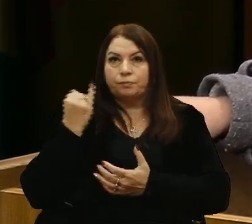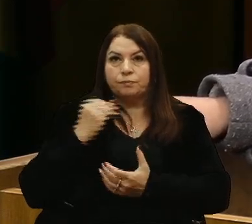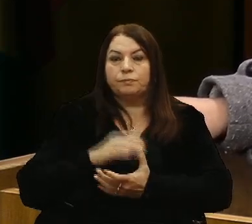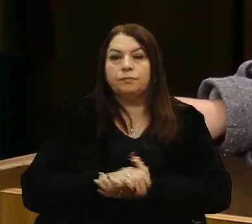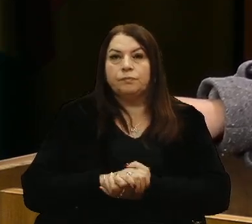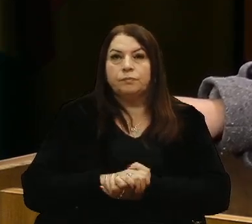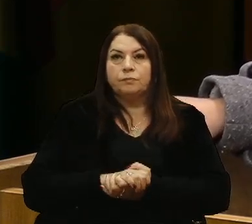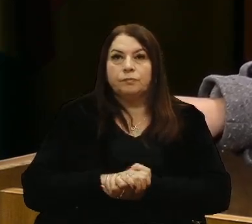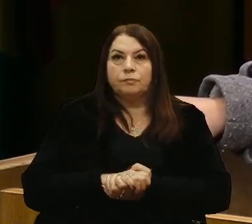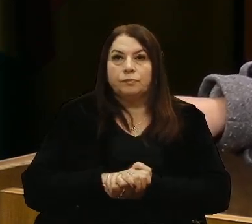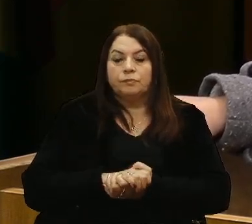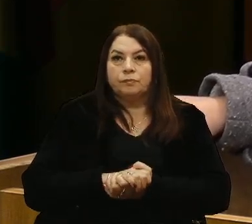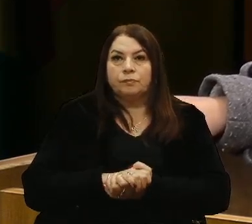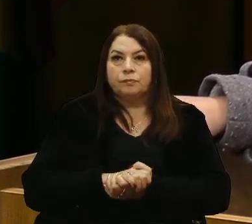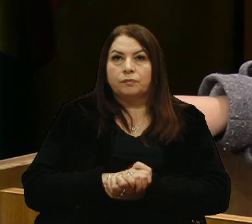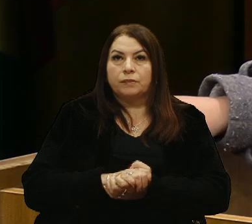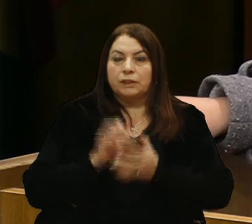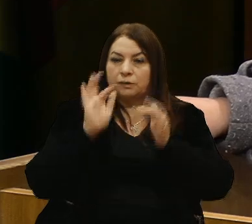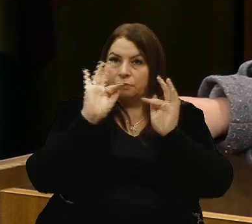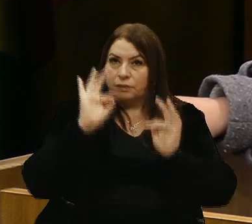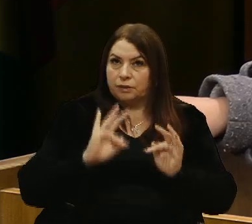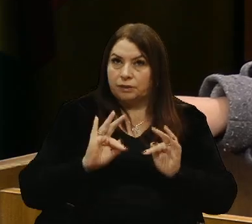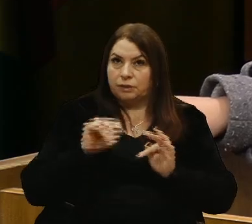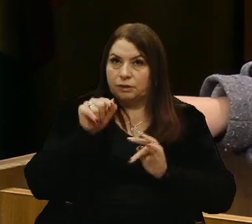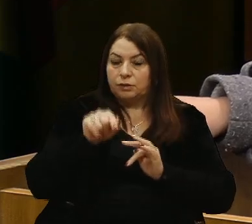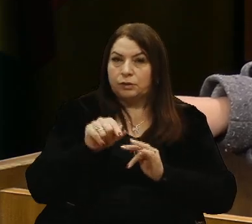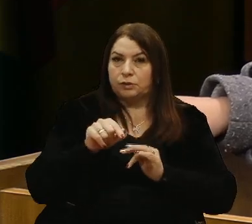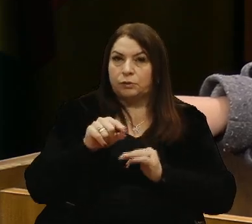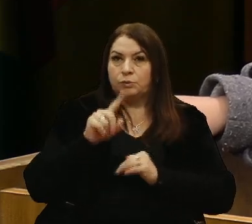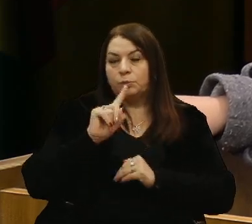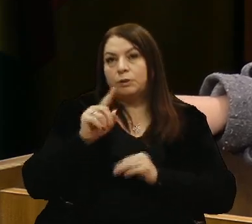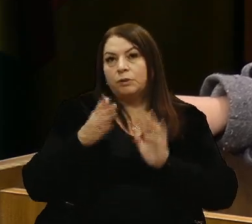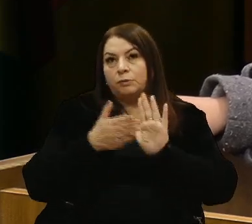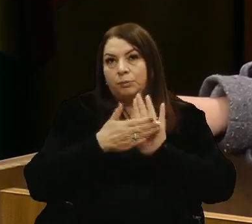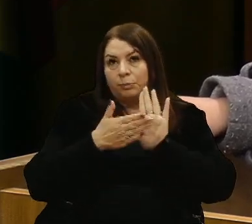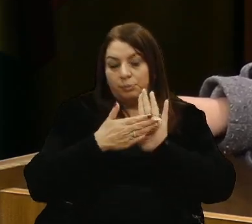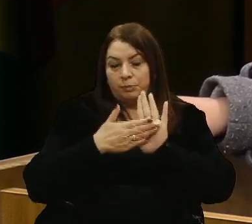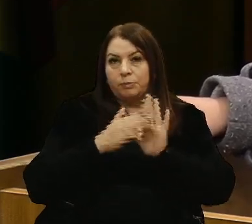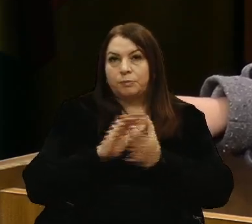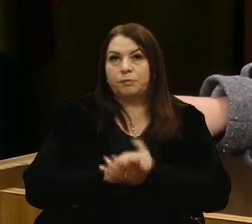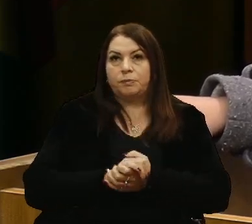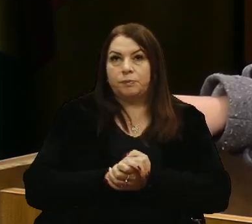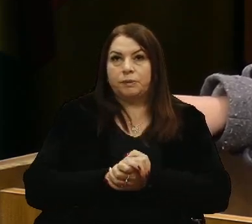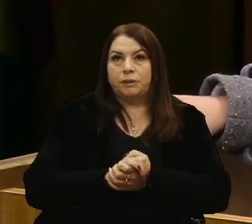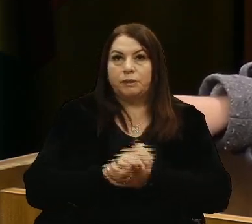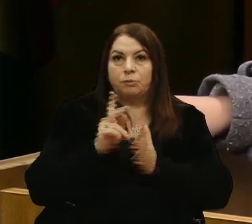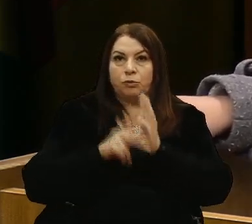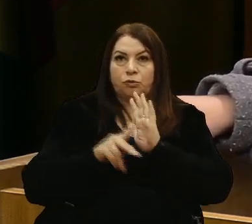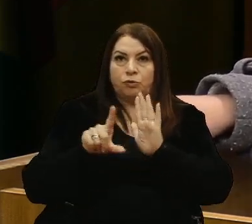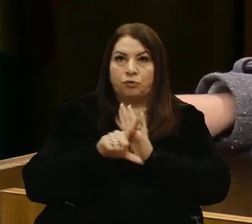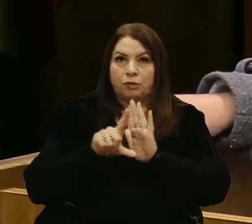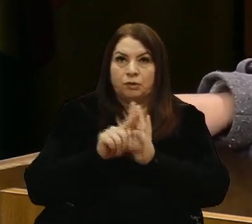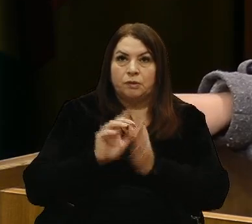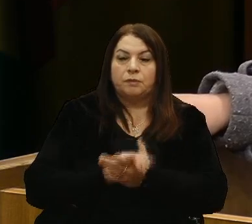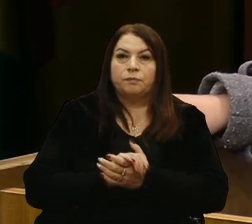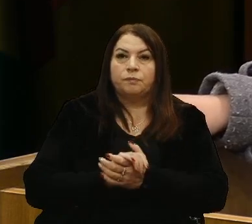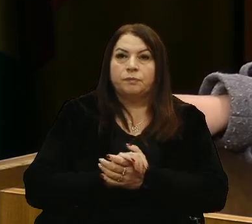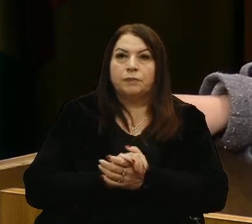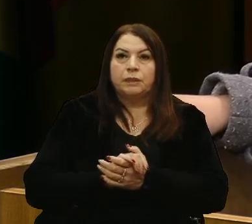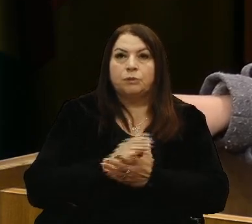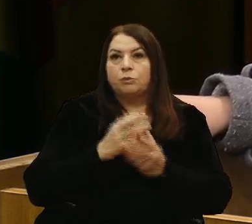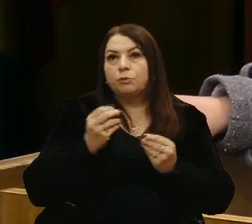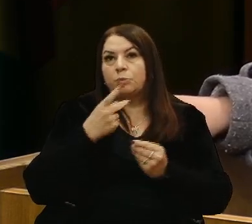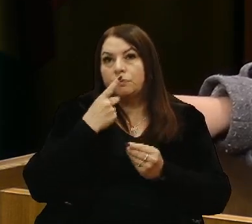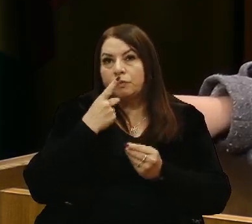importante. Que feliz que sou em ser uma das propositoras desse projeto de lei. E como muito